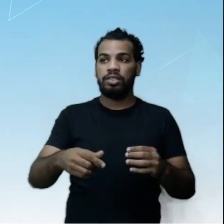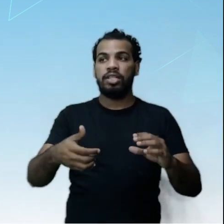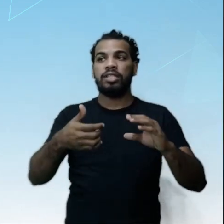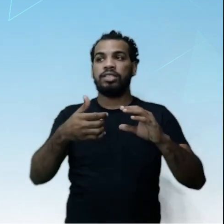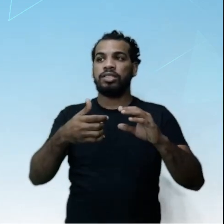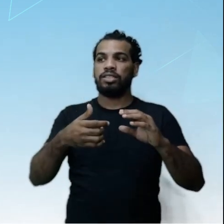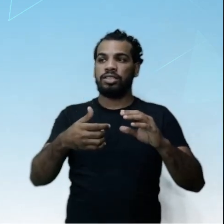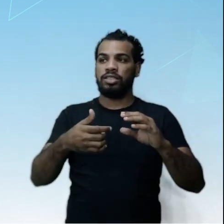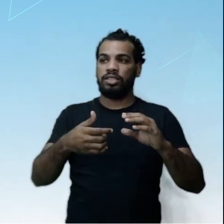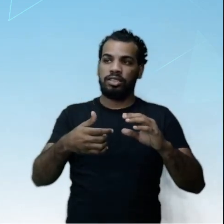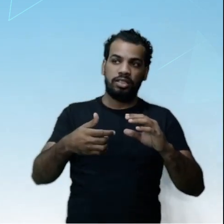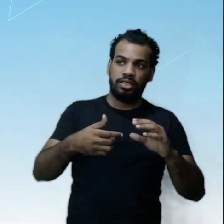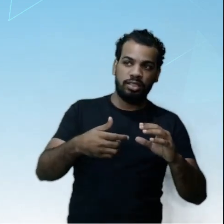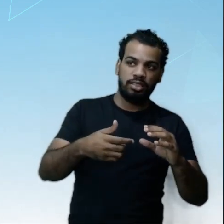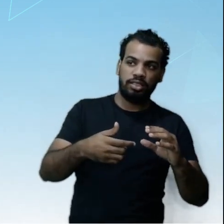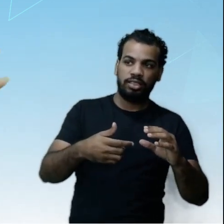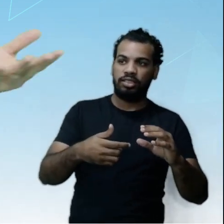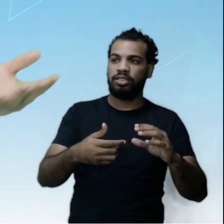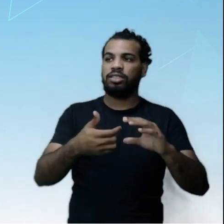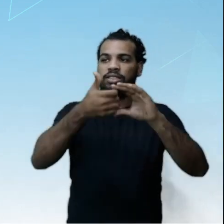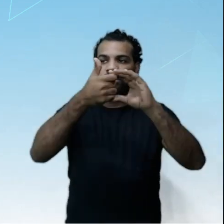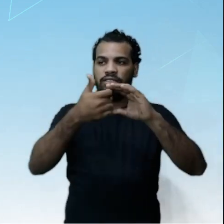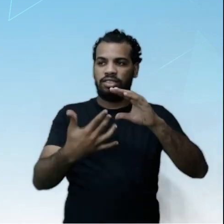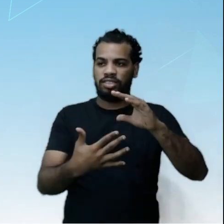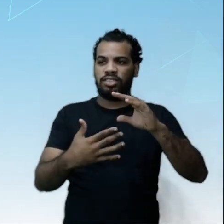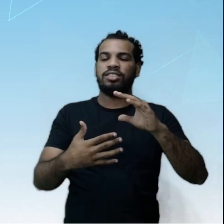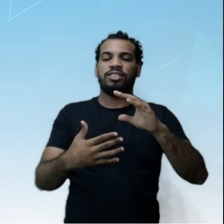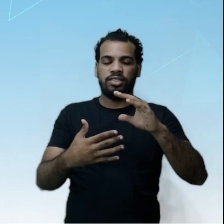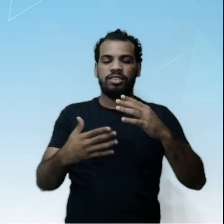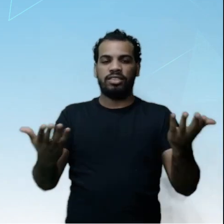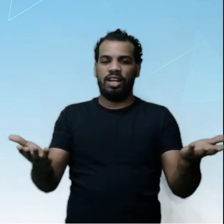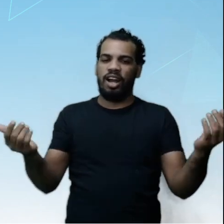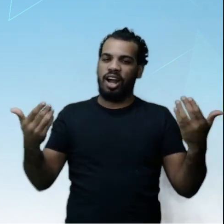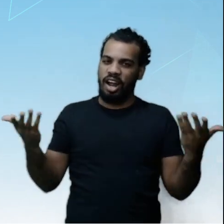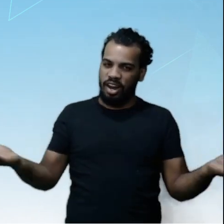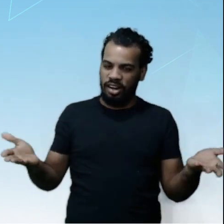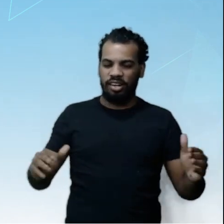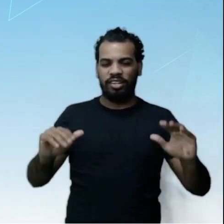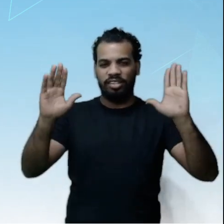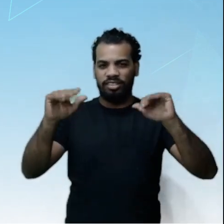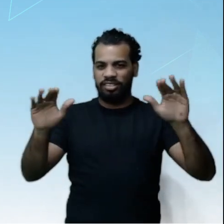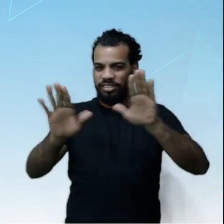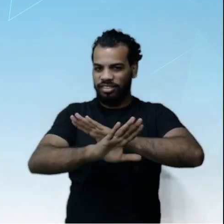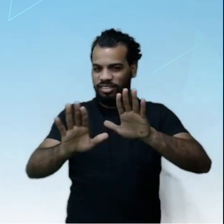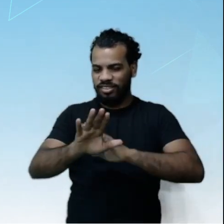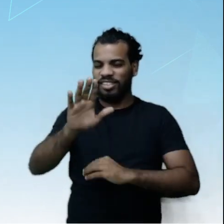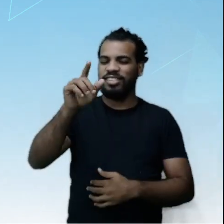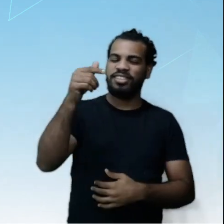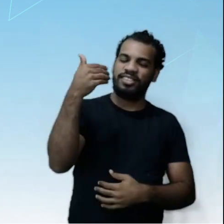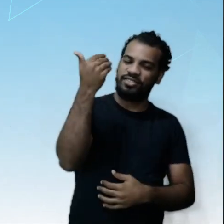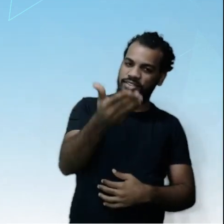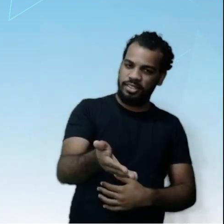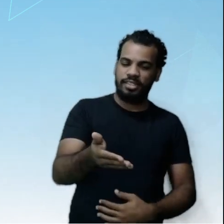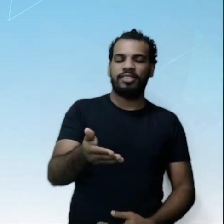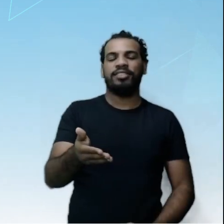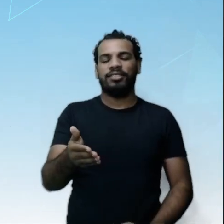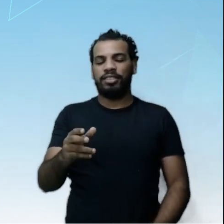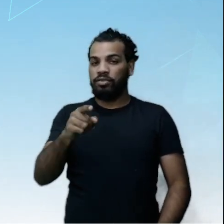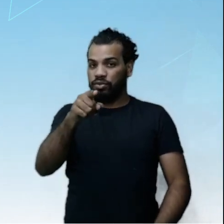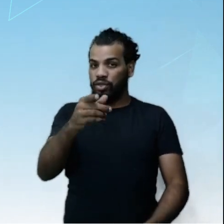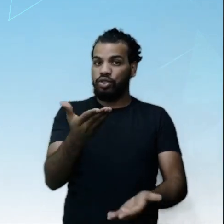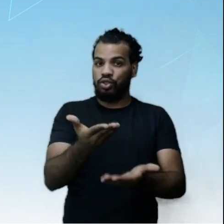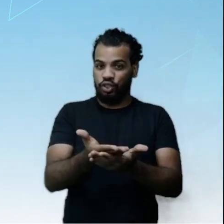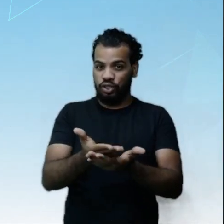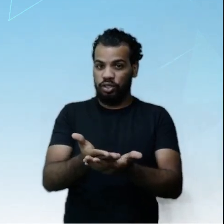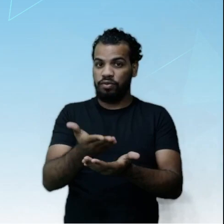características diferentes. Então, agora aqui, eu me despeço de vocês, lembrando sempre a questão do nosso estudo. E